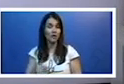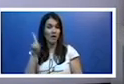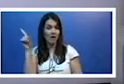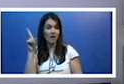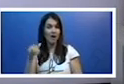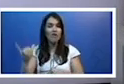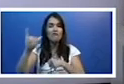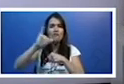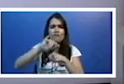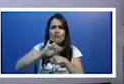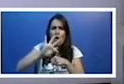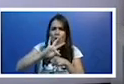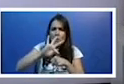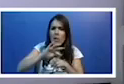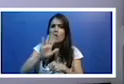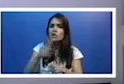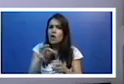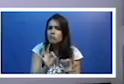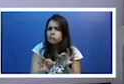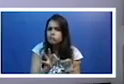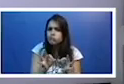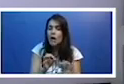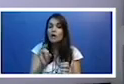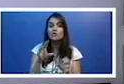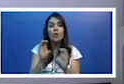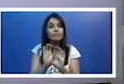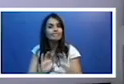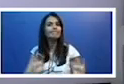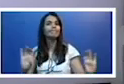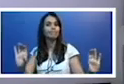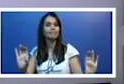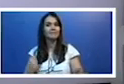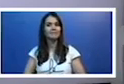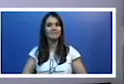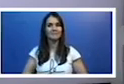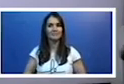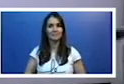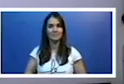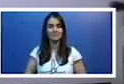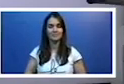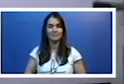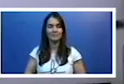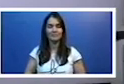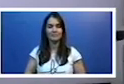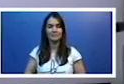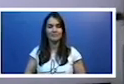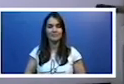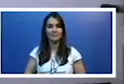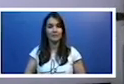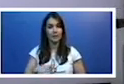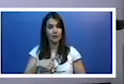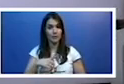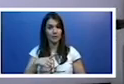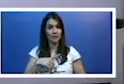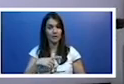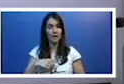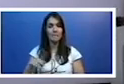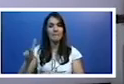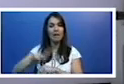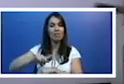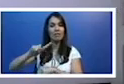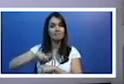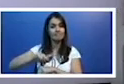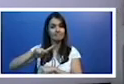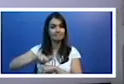está pronta, então a gente só está fazendo a dissociação. Aqui eu tenho hidróxido de prata dissolvido